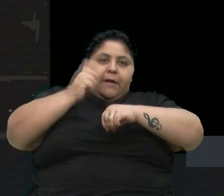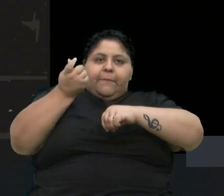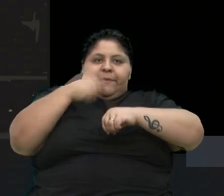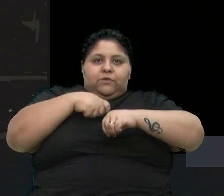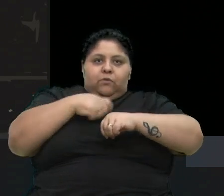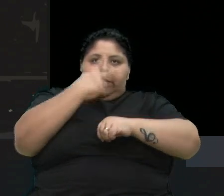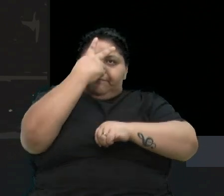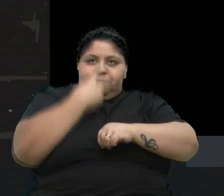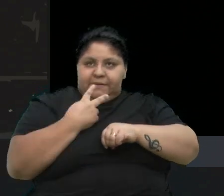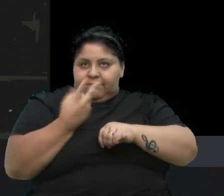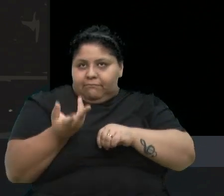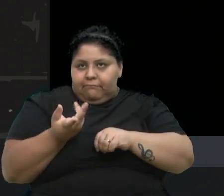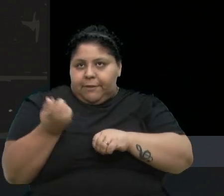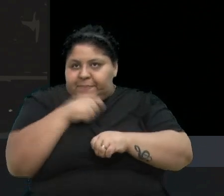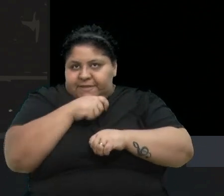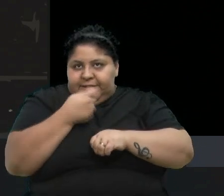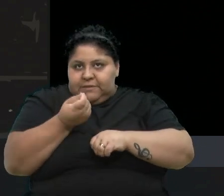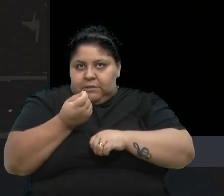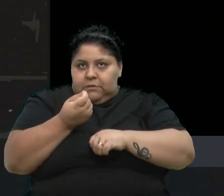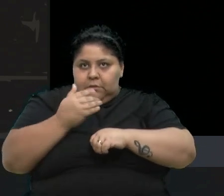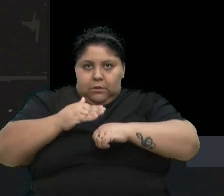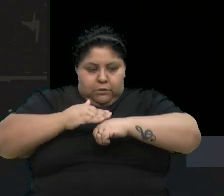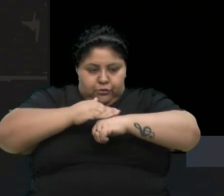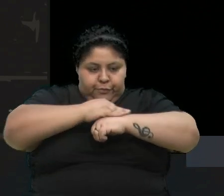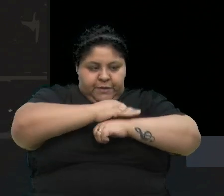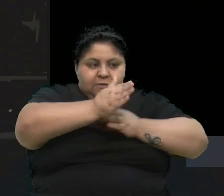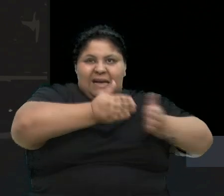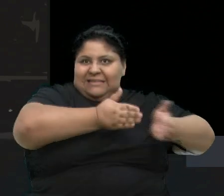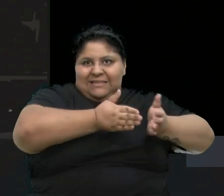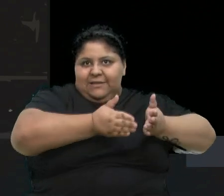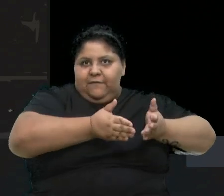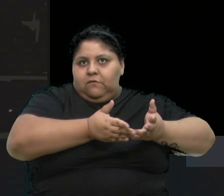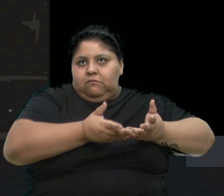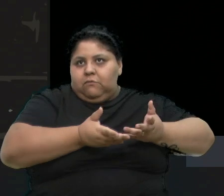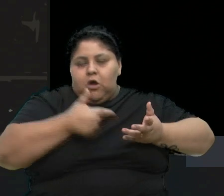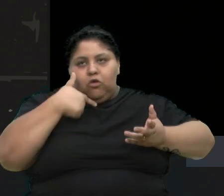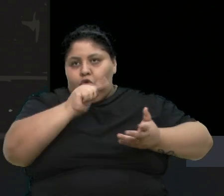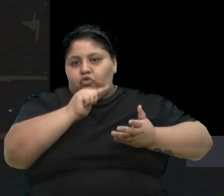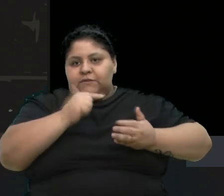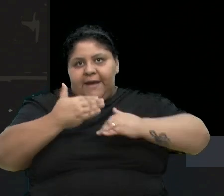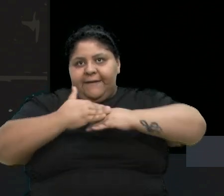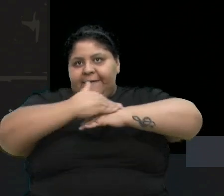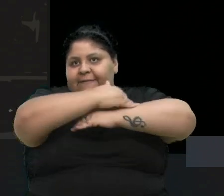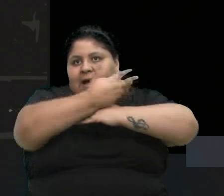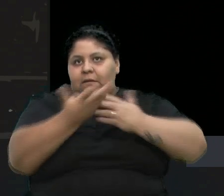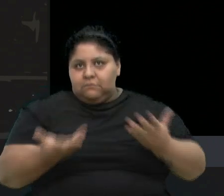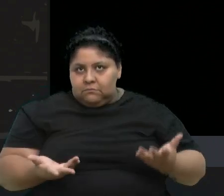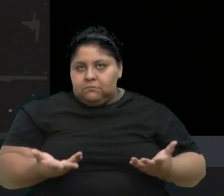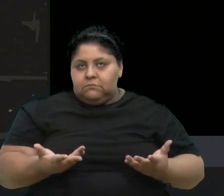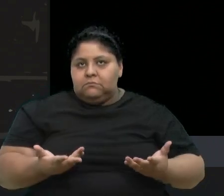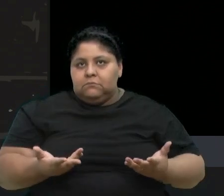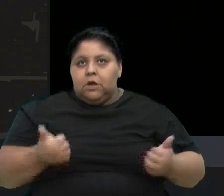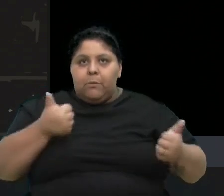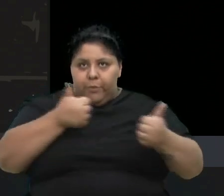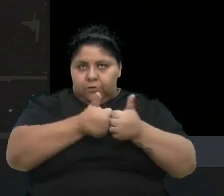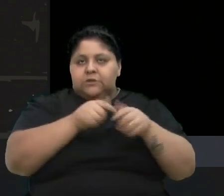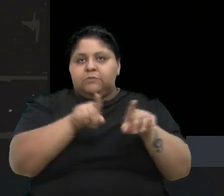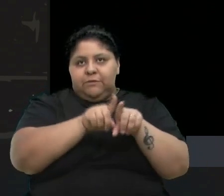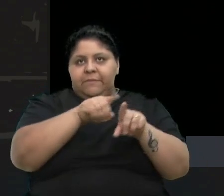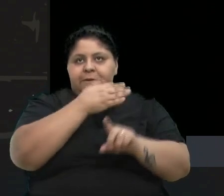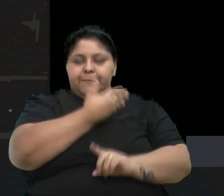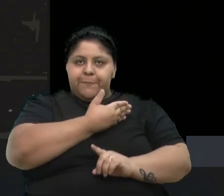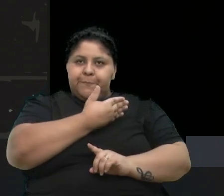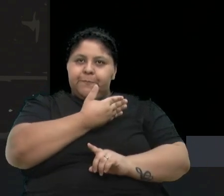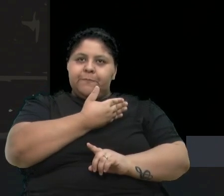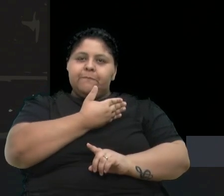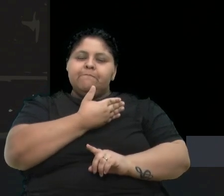andar em função dessa situação das calçadas, isso tudo na região de São Peregrino, próximo da Praça do Trem, seguindo, repetindo